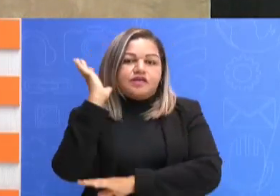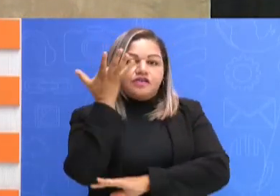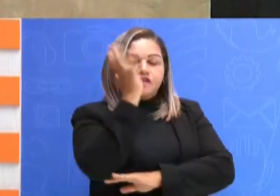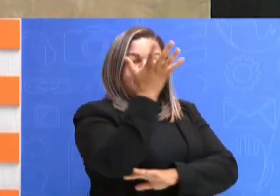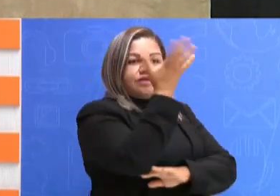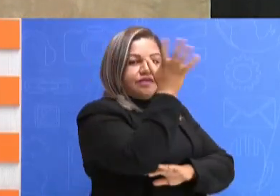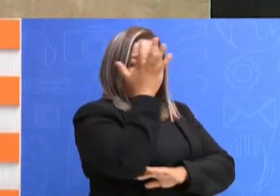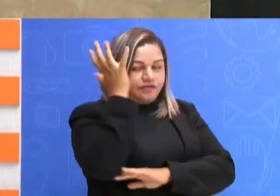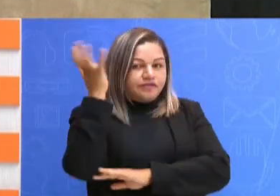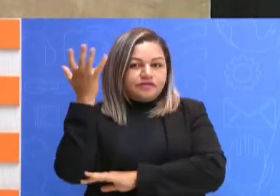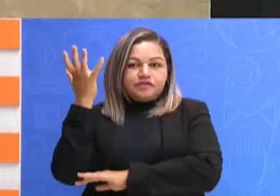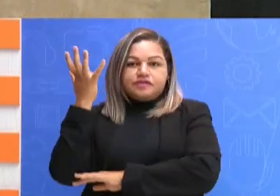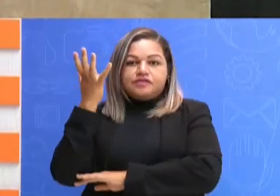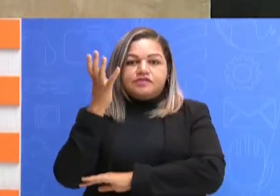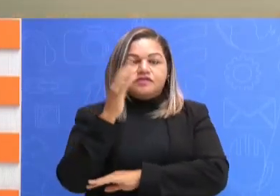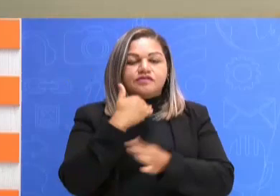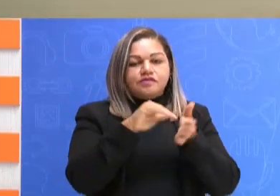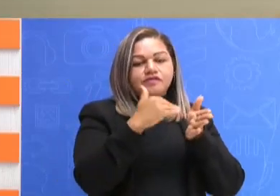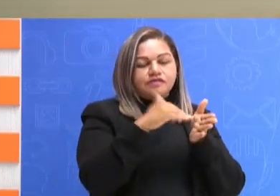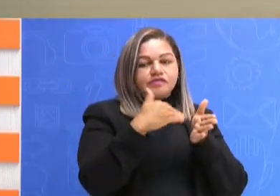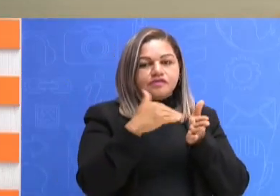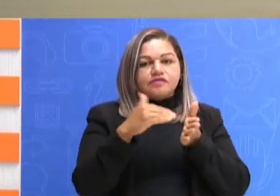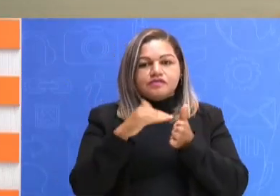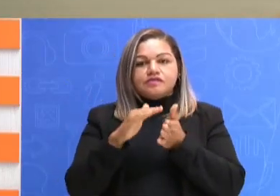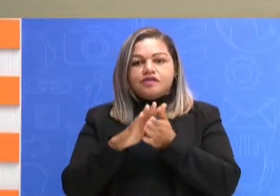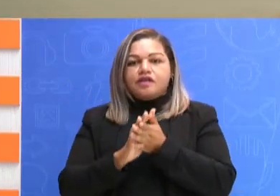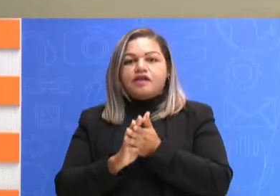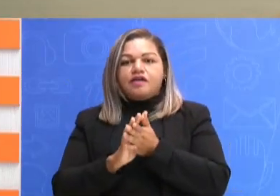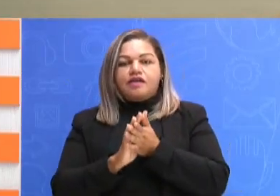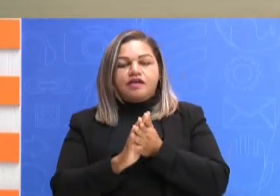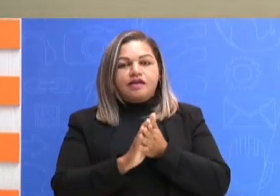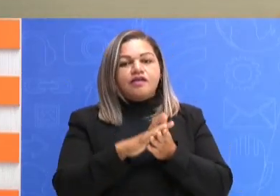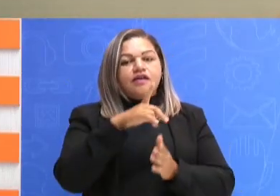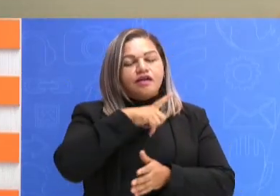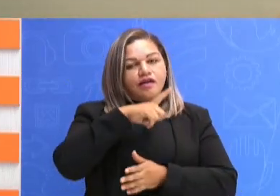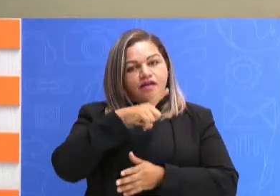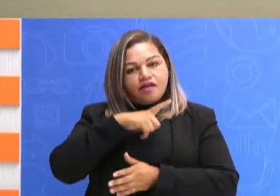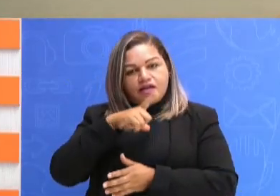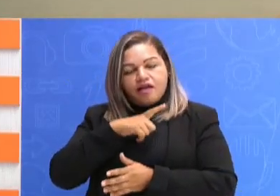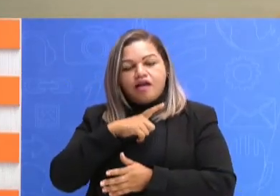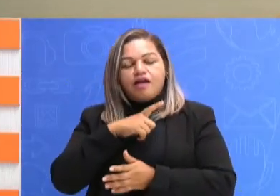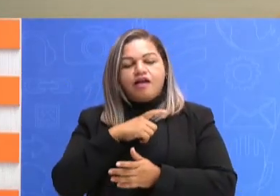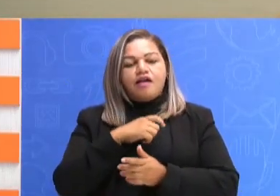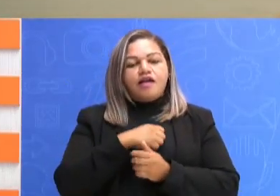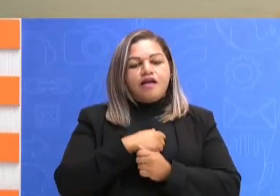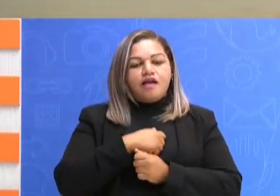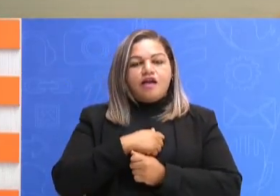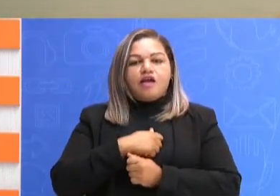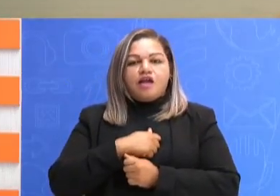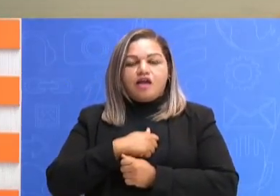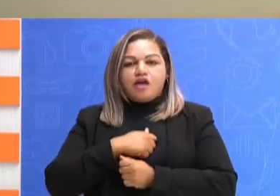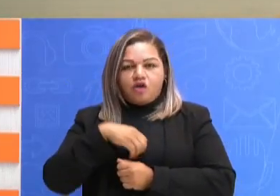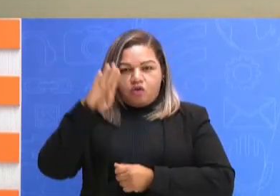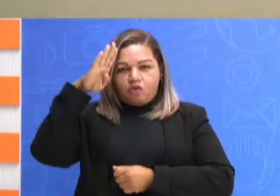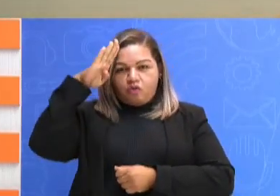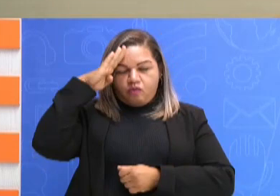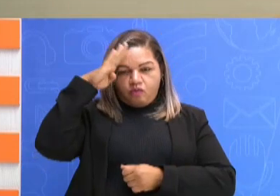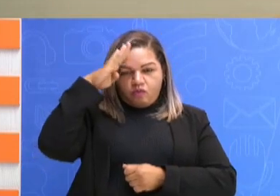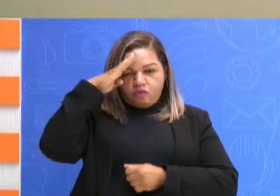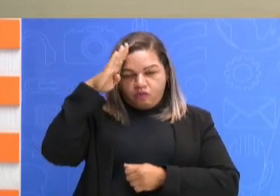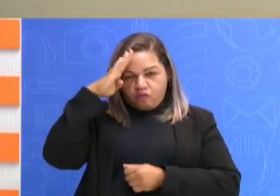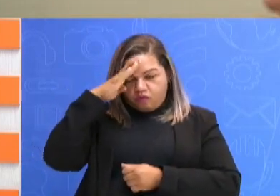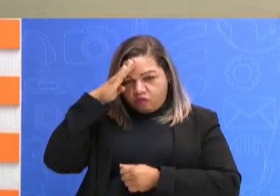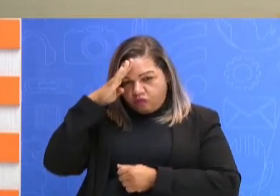secretário Pedro Marinho. Ele terá agente de trânsito para fazer as multas necessárias, guarda municipal, pessoal da